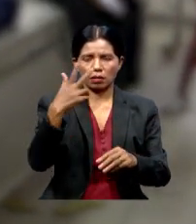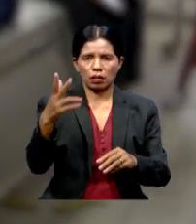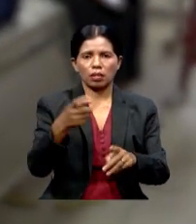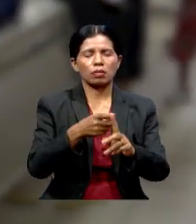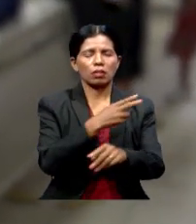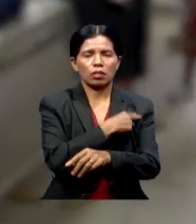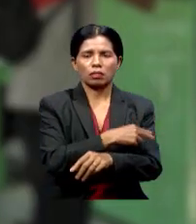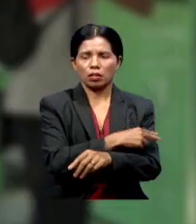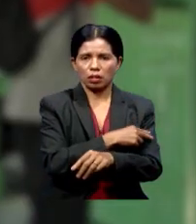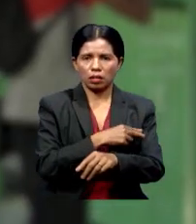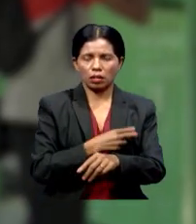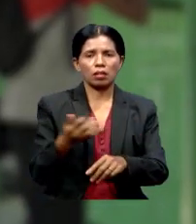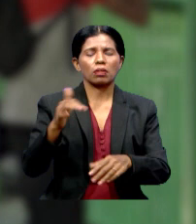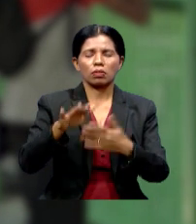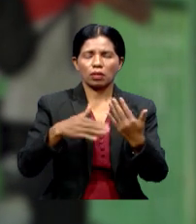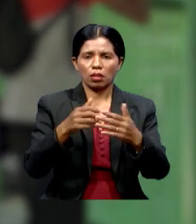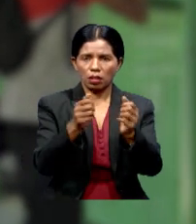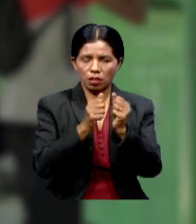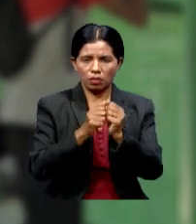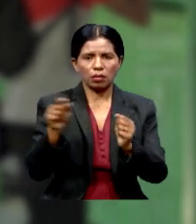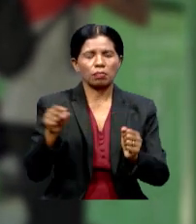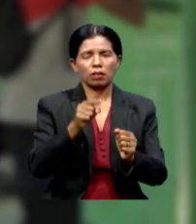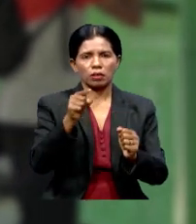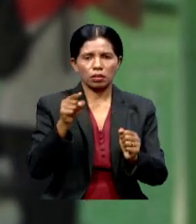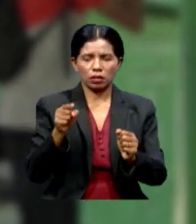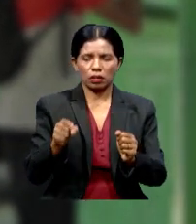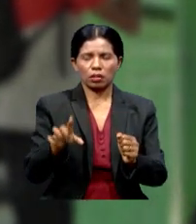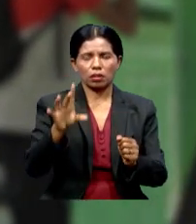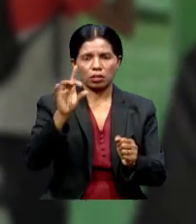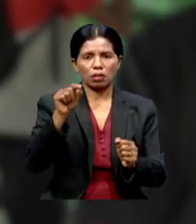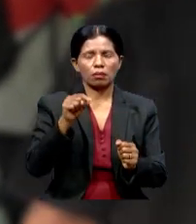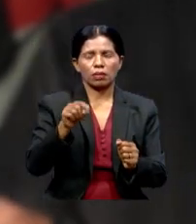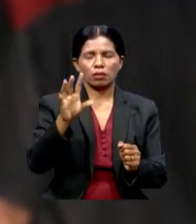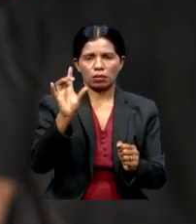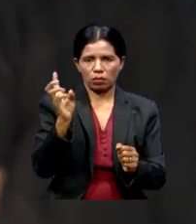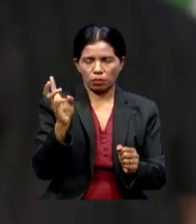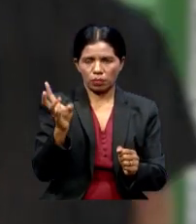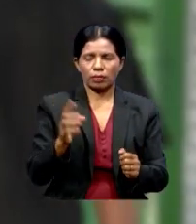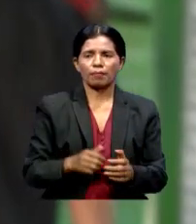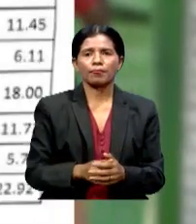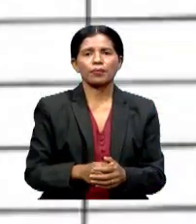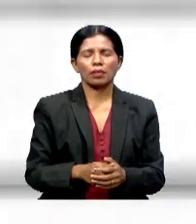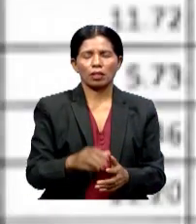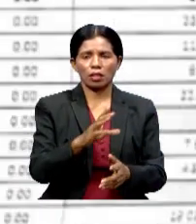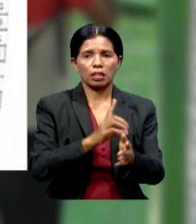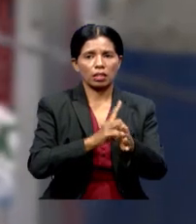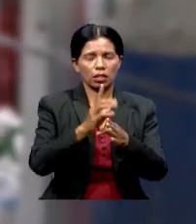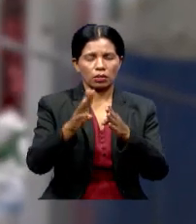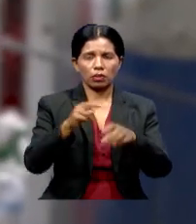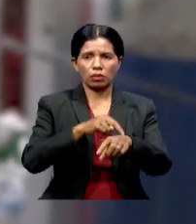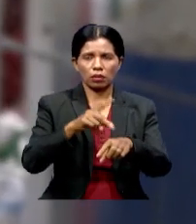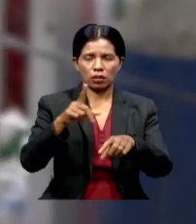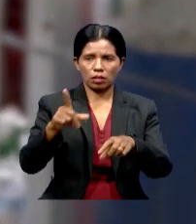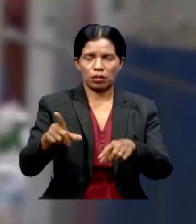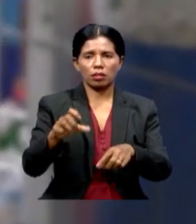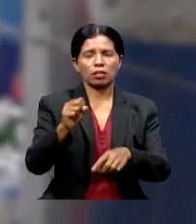hospital referal sira hamutu por cento sia ponto hitunulu Diretor Nasional Farmácia no Medicamento